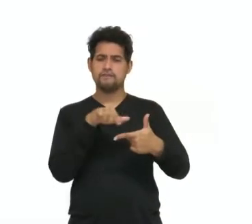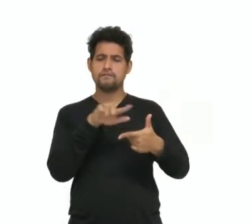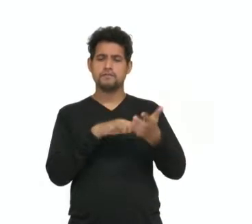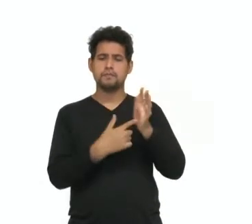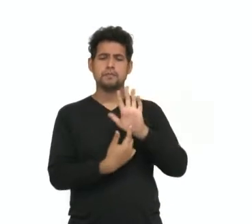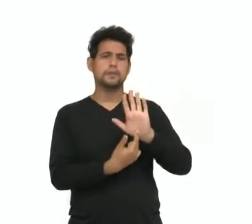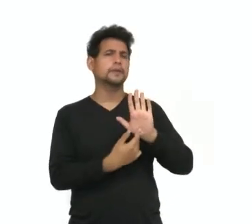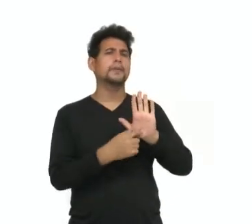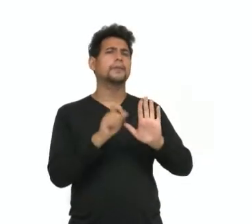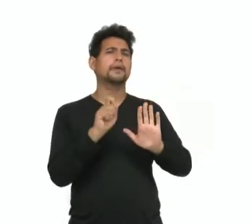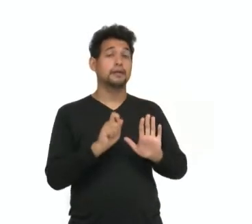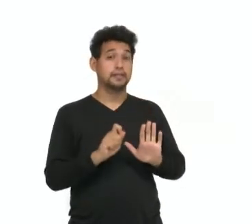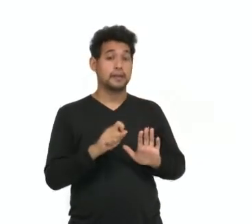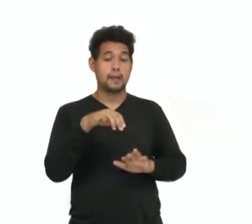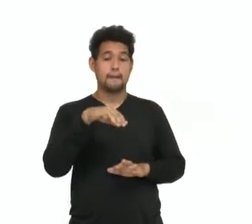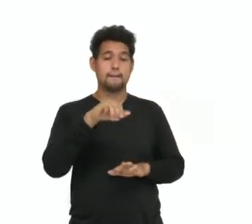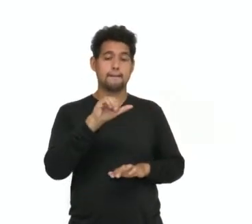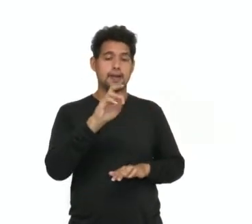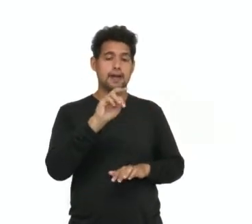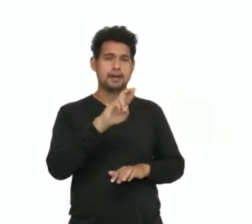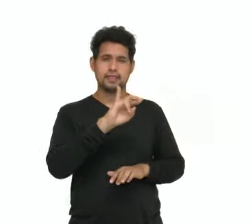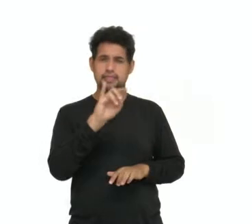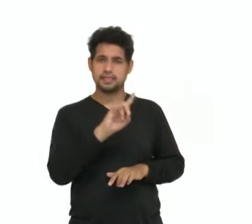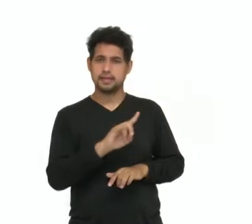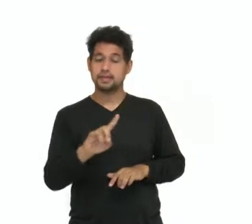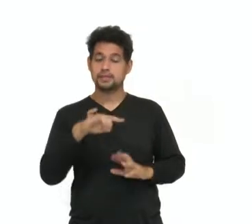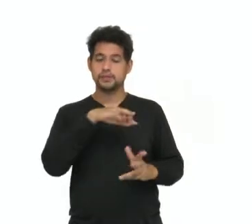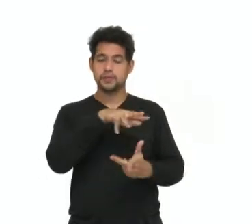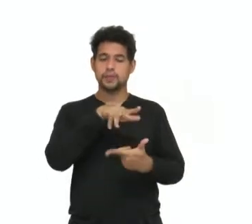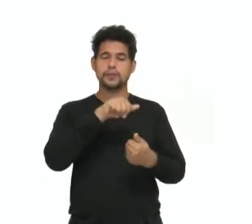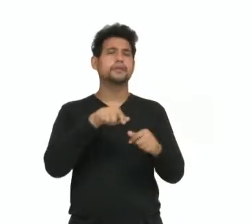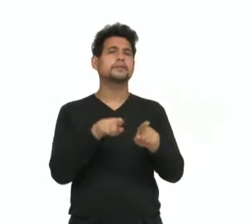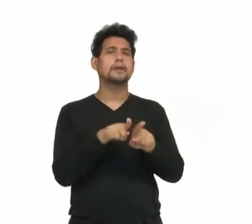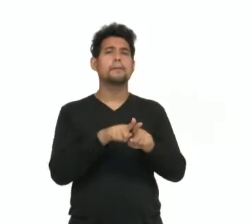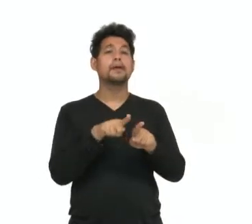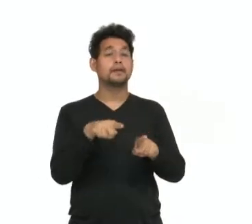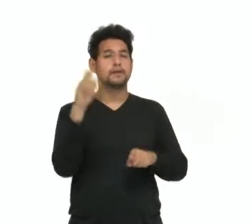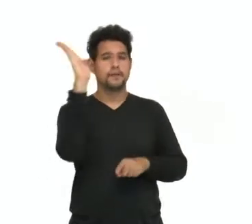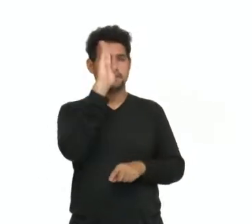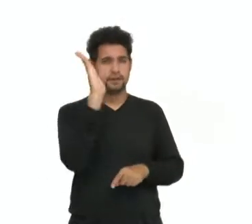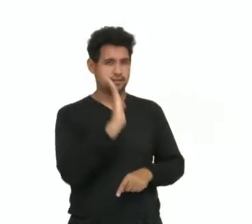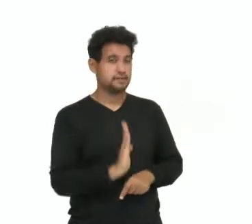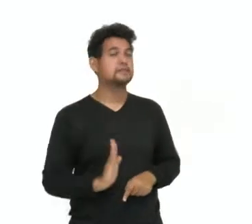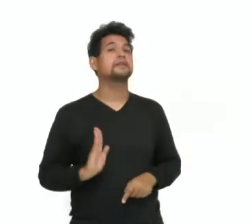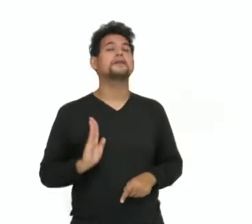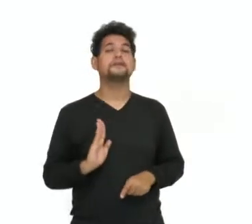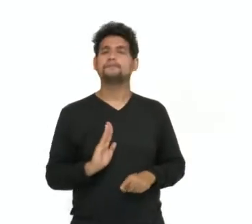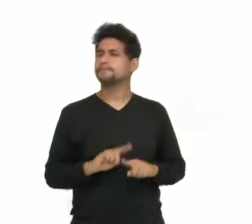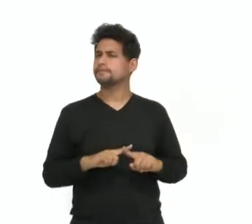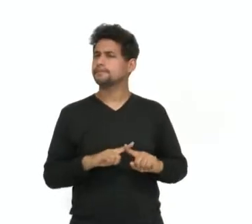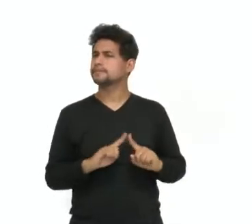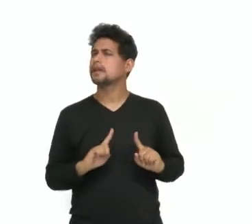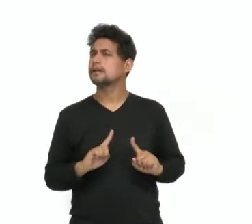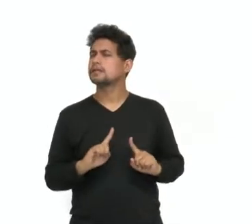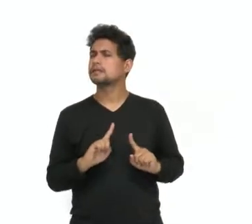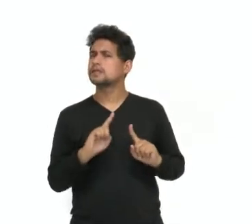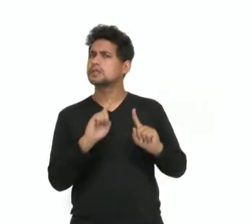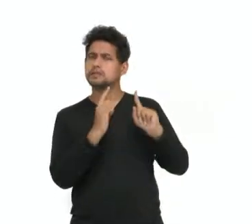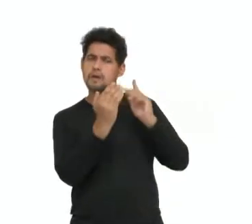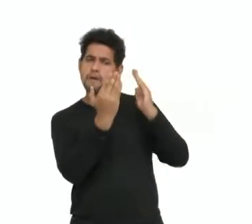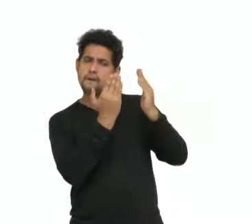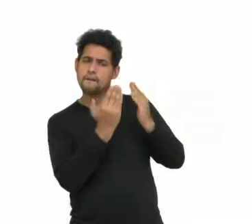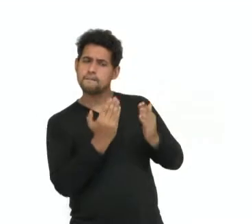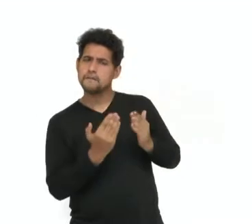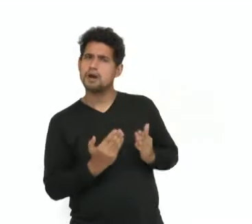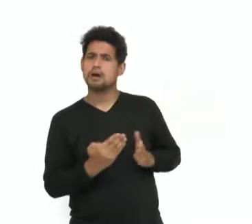você justamente a matriz energética mundial e a matriz energética brasileira. E é bom que a gente pode fazer um comparativo